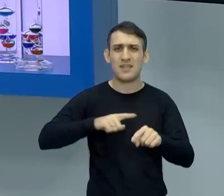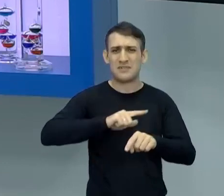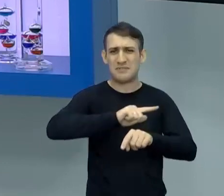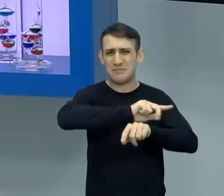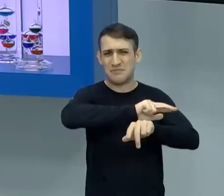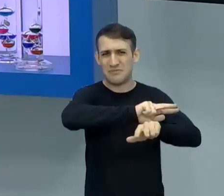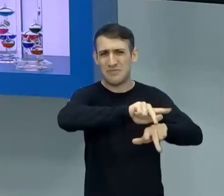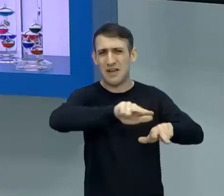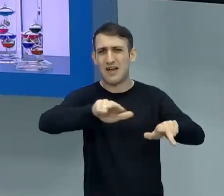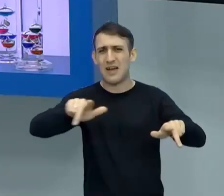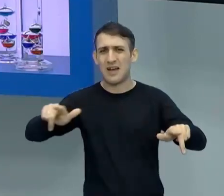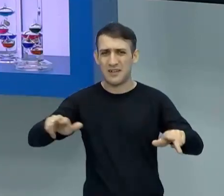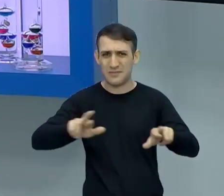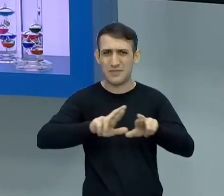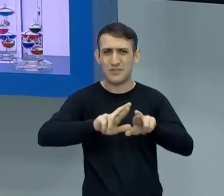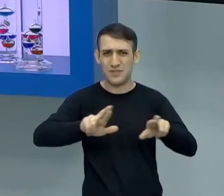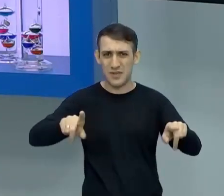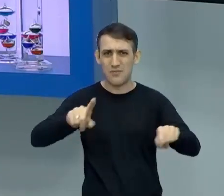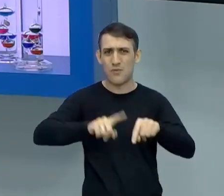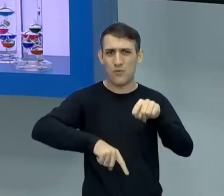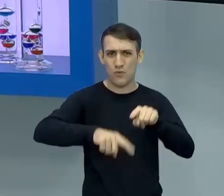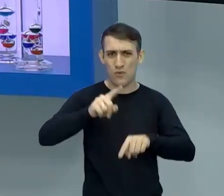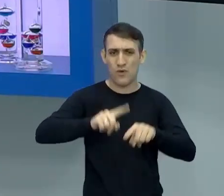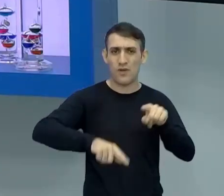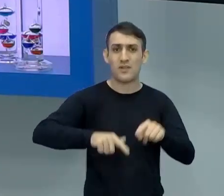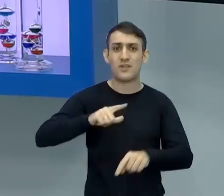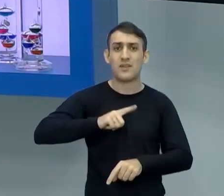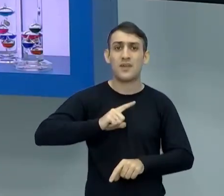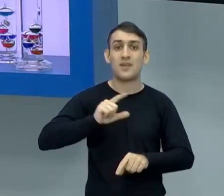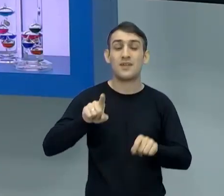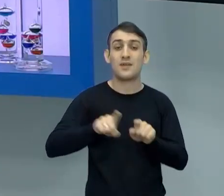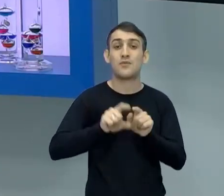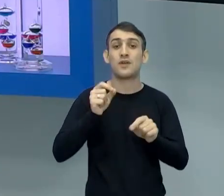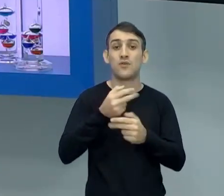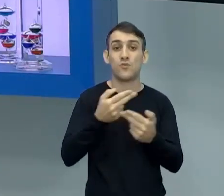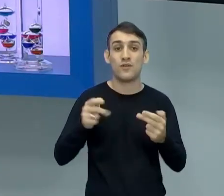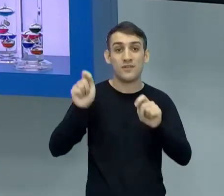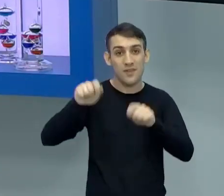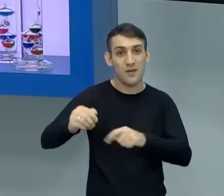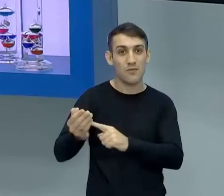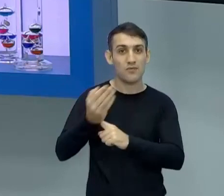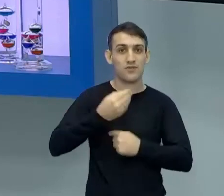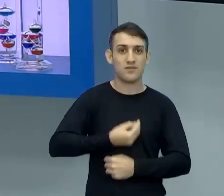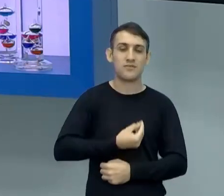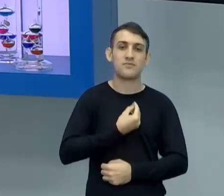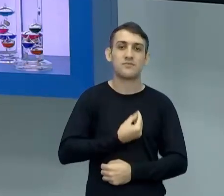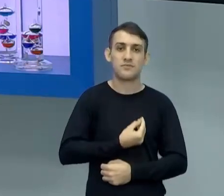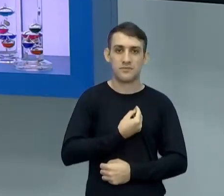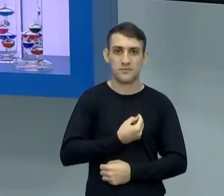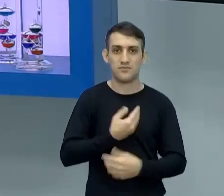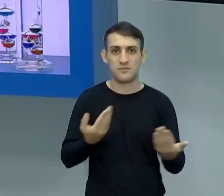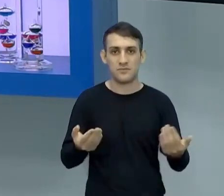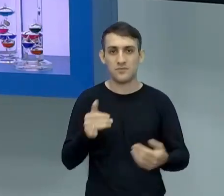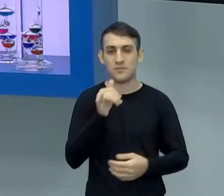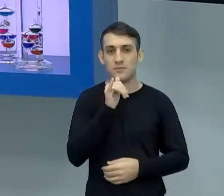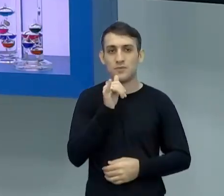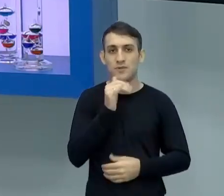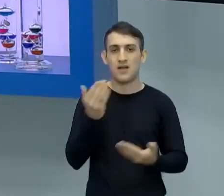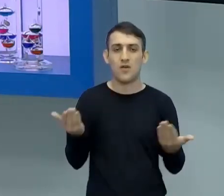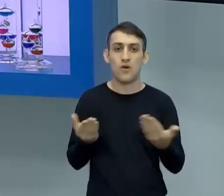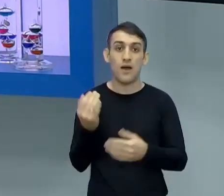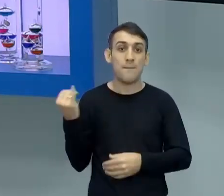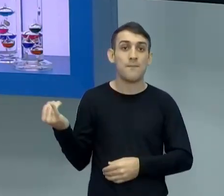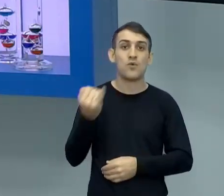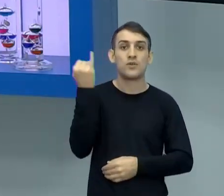monte de objetos e de coisas que auxiliam a nossa vida. Então, qual é aí a